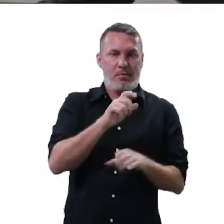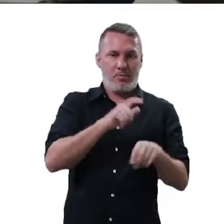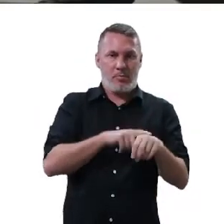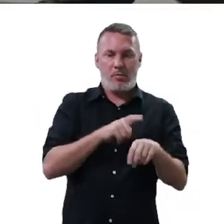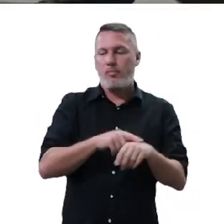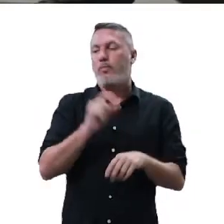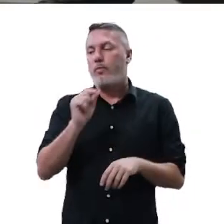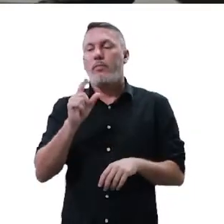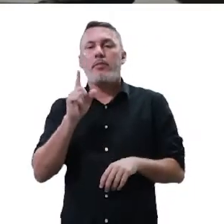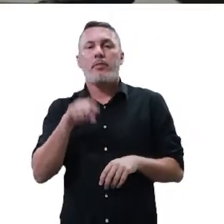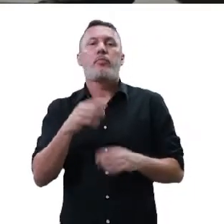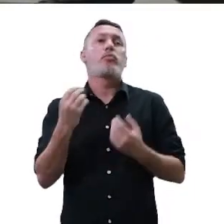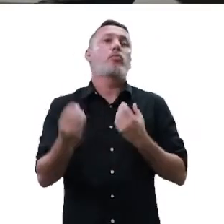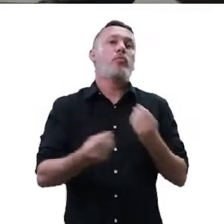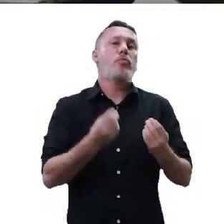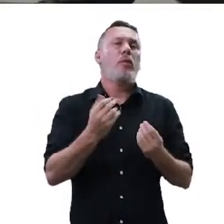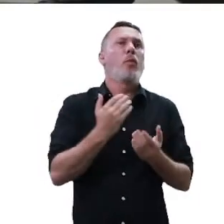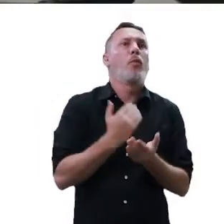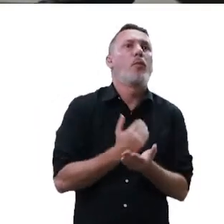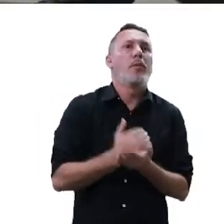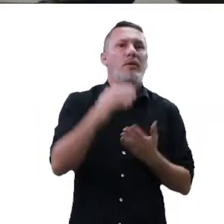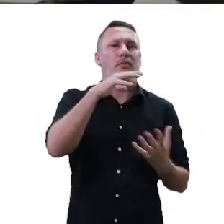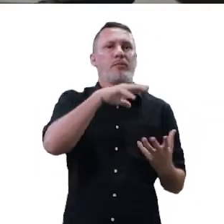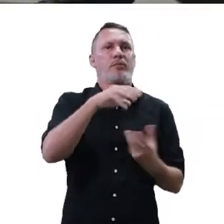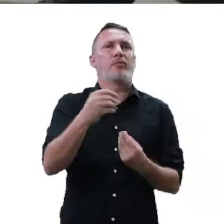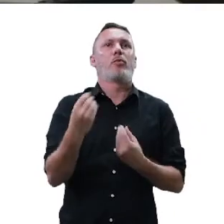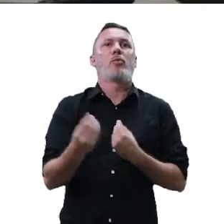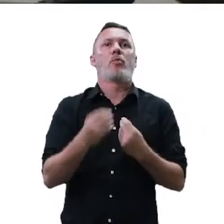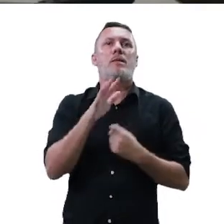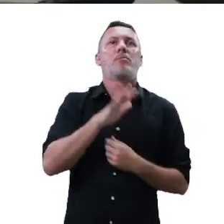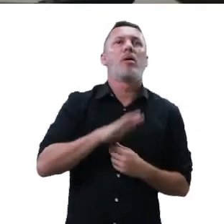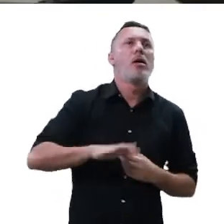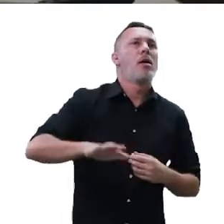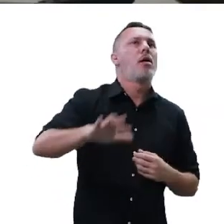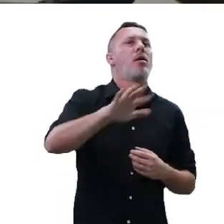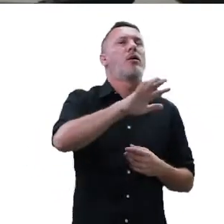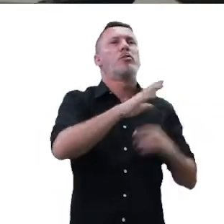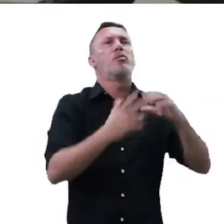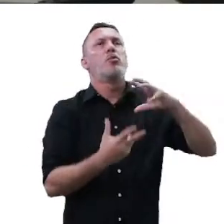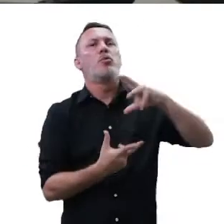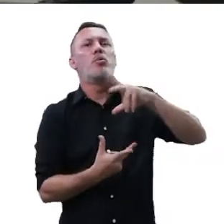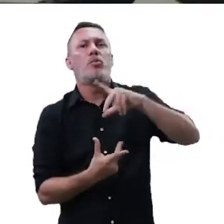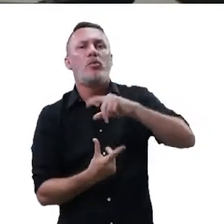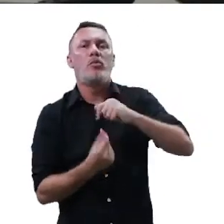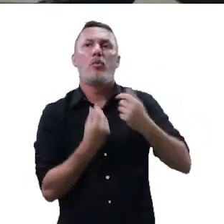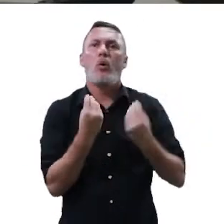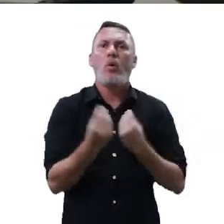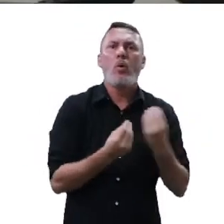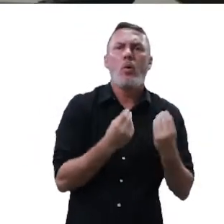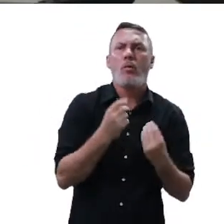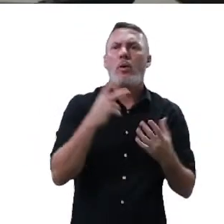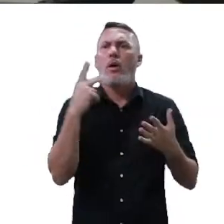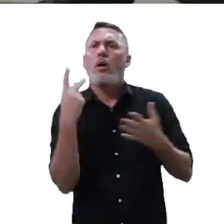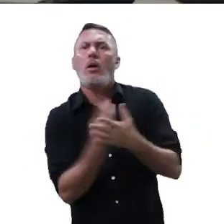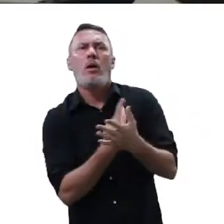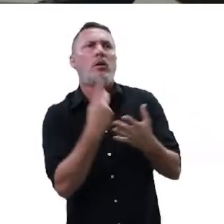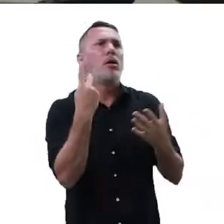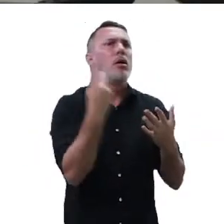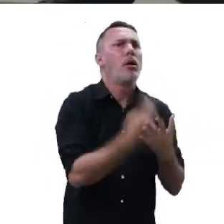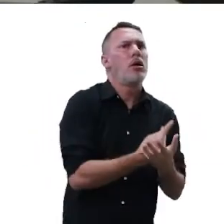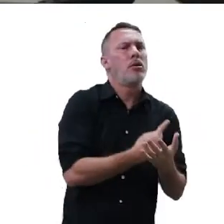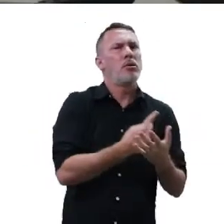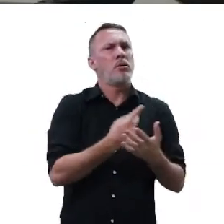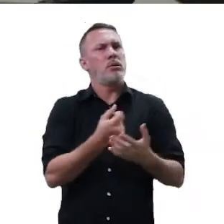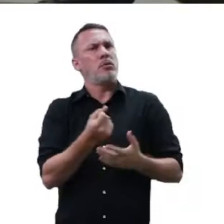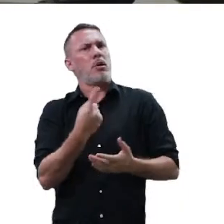filósofos pré-socráticos, era com a ordem do cosmos, com o espaço, o universo, né?